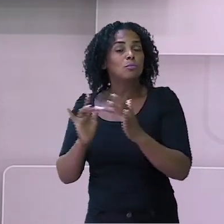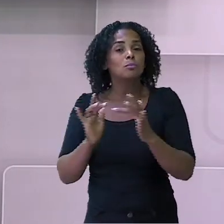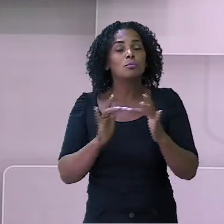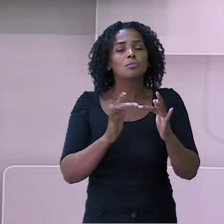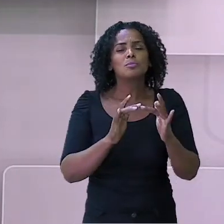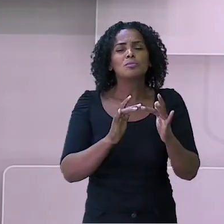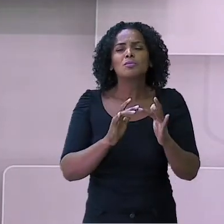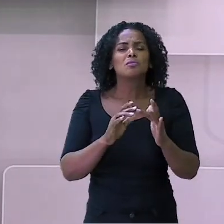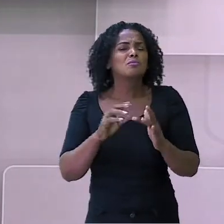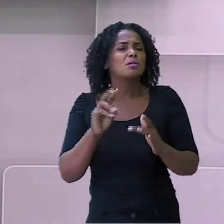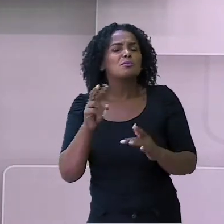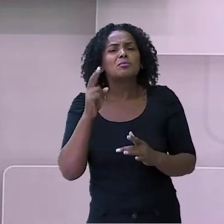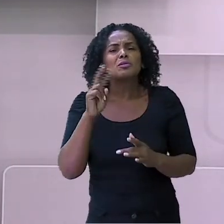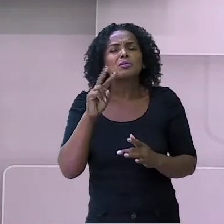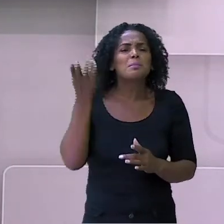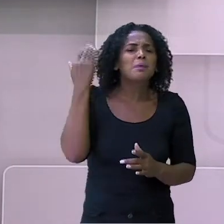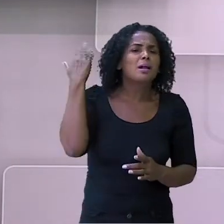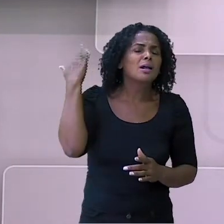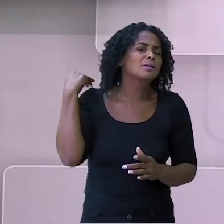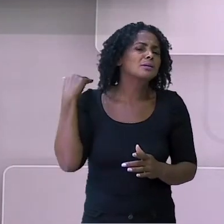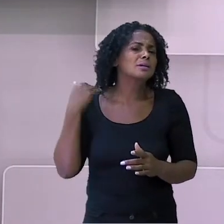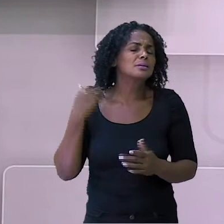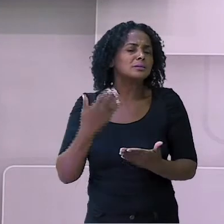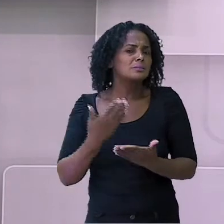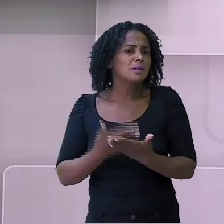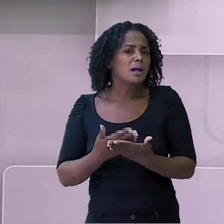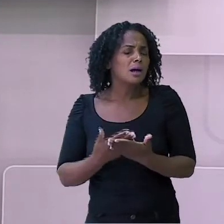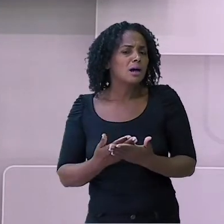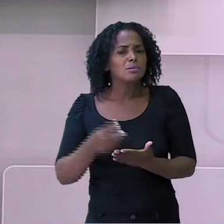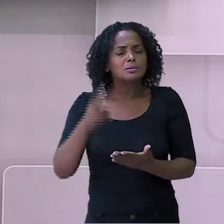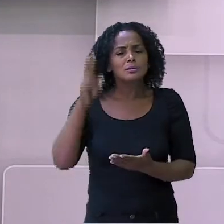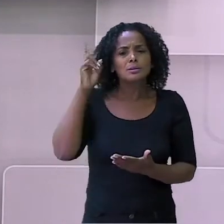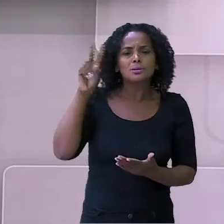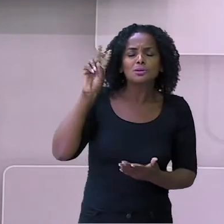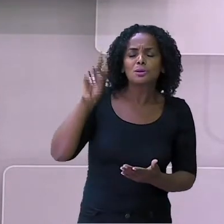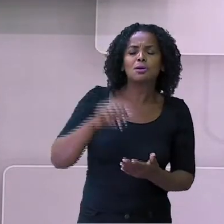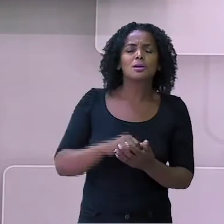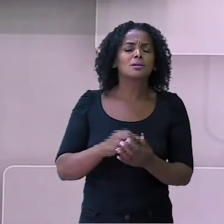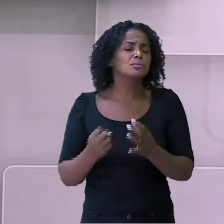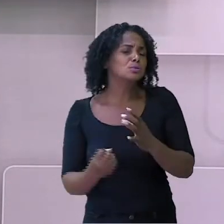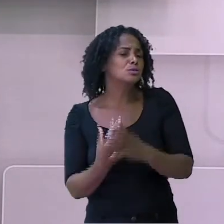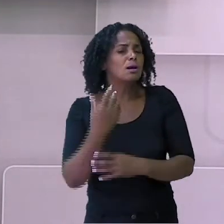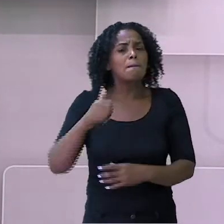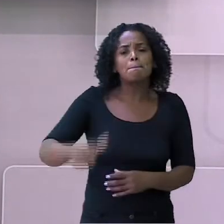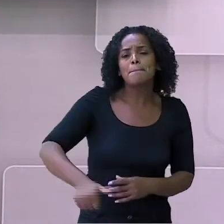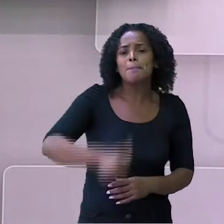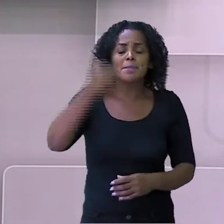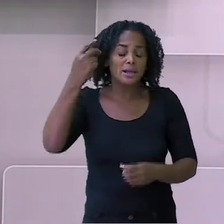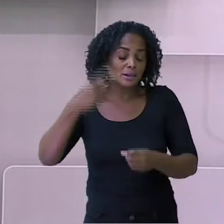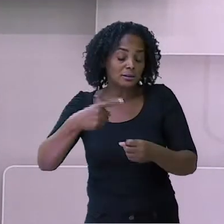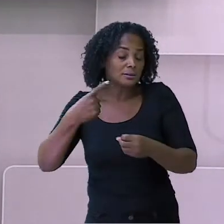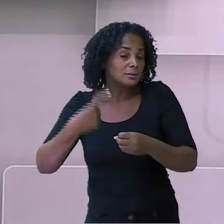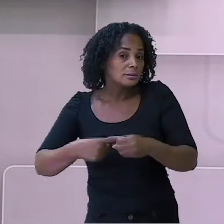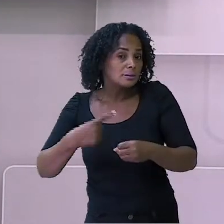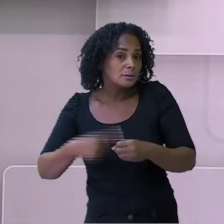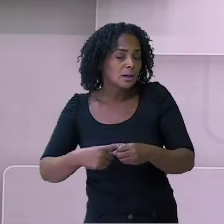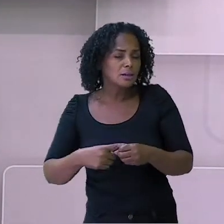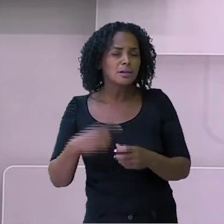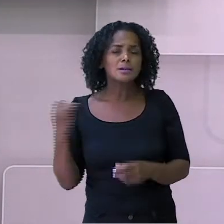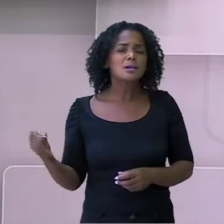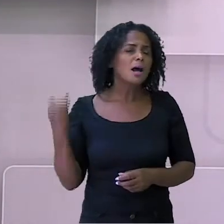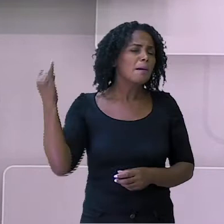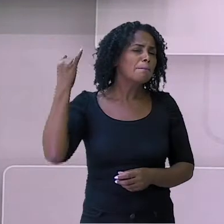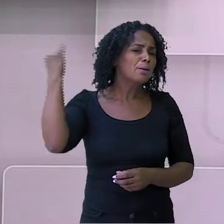História, quando nós começamos a falar sobre o surgimento das primeiras cidades e a importância do comércio para